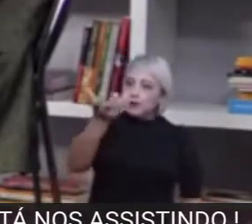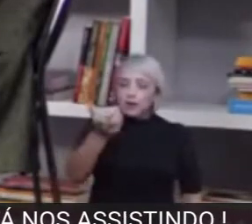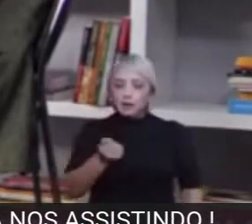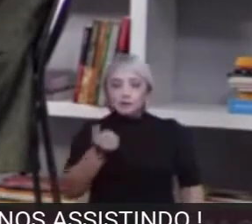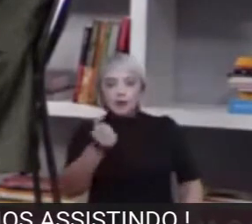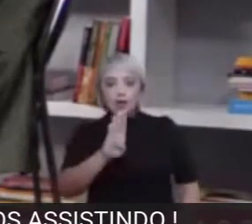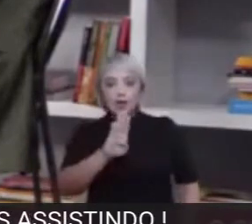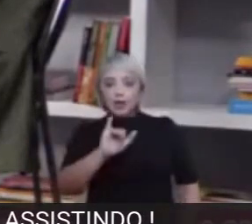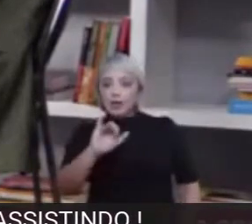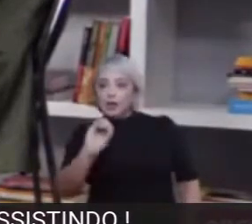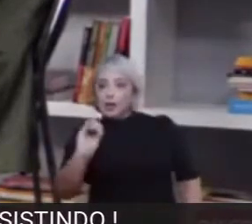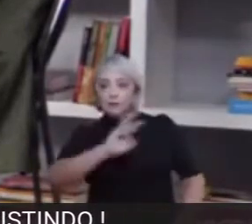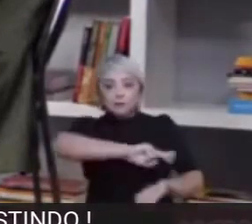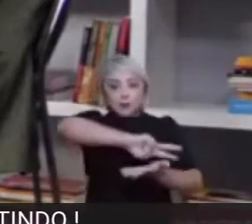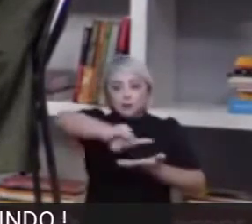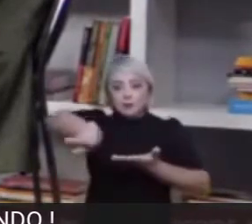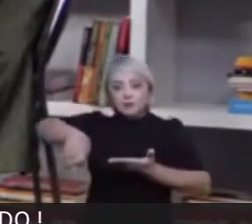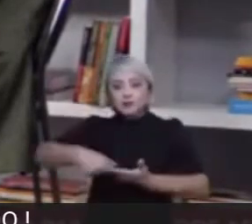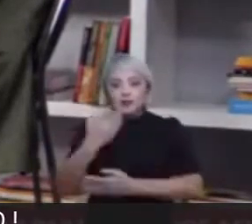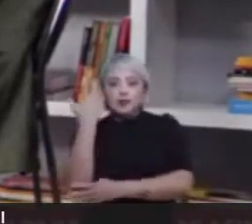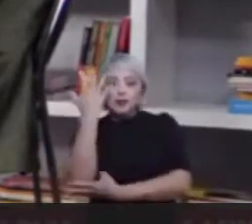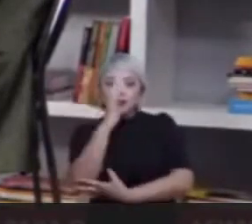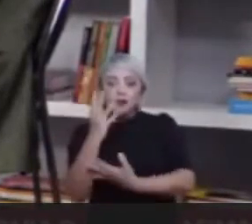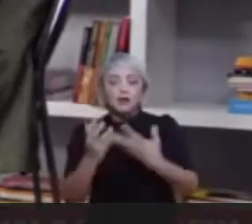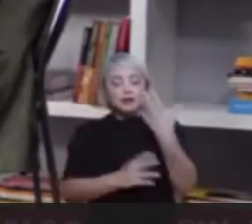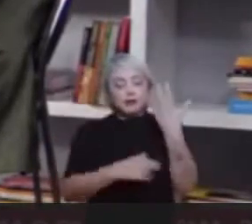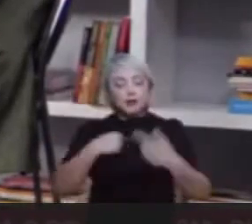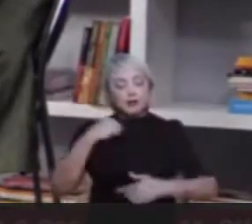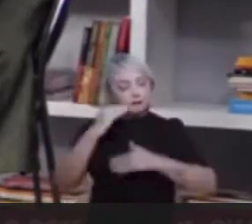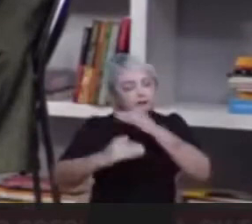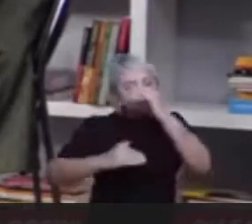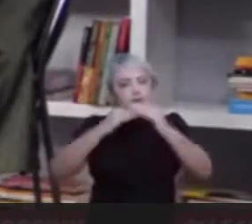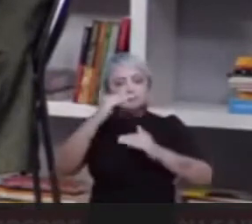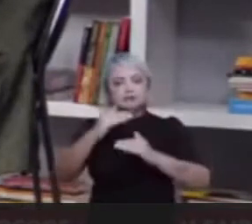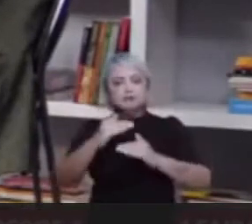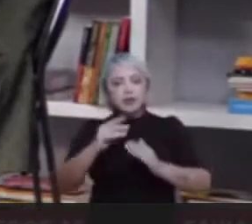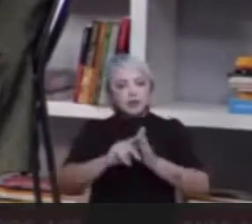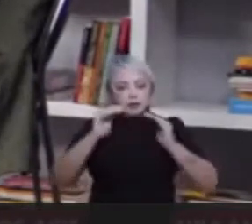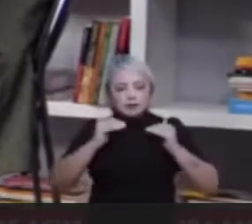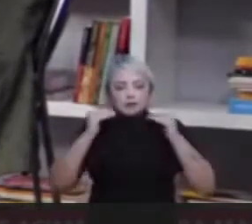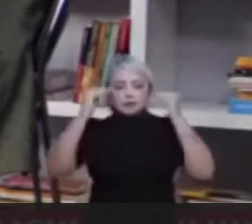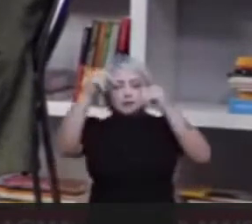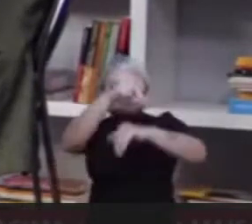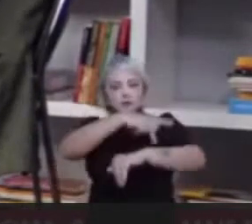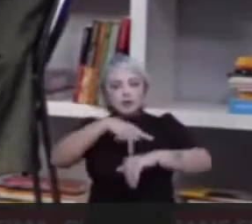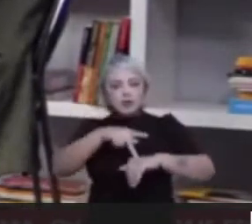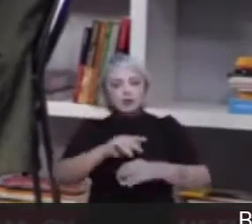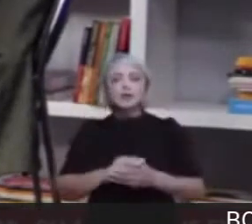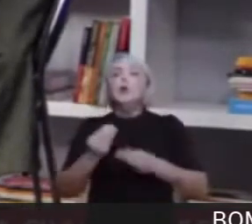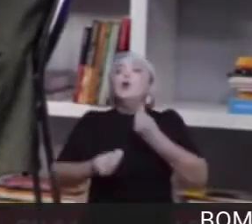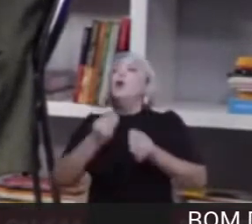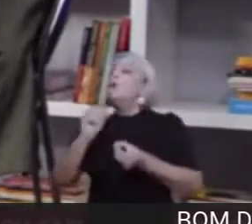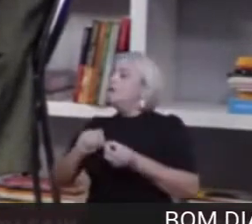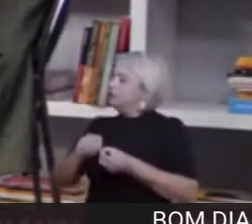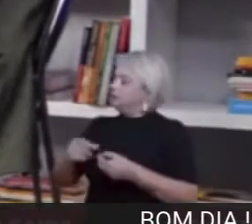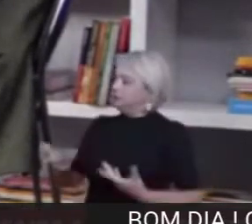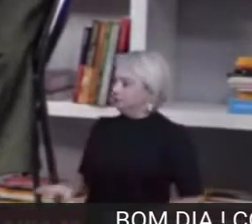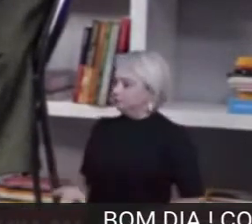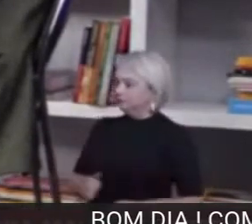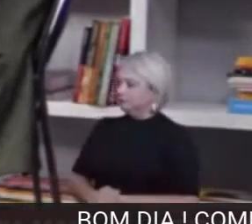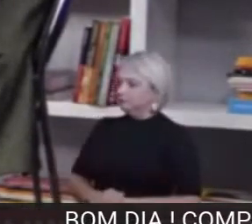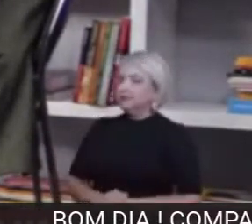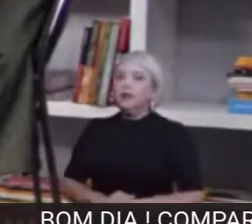dar, sabe, no desenvolvimento da nação, na preservação. Como fazer isso, então? Não, você